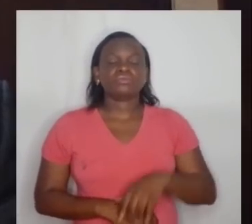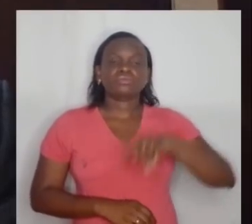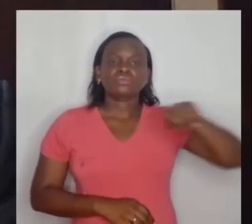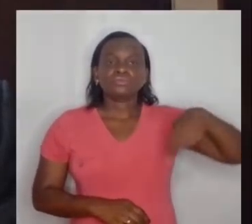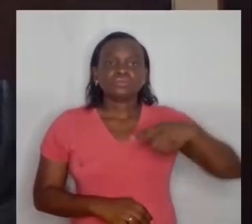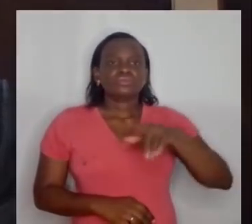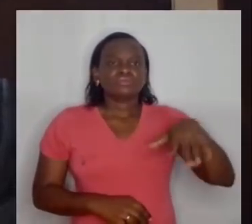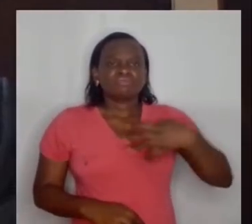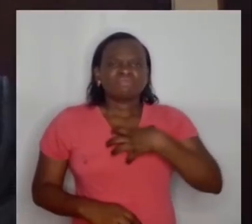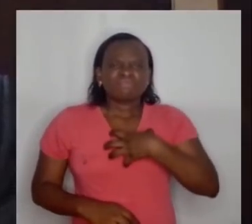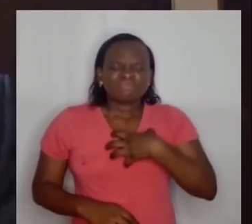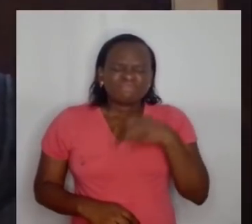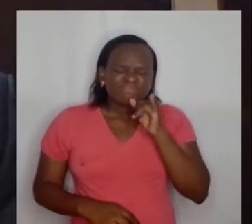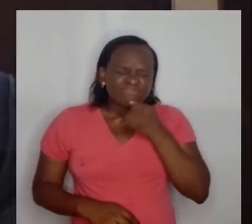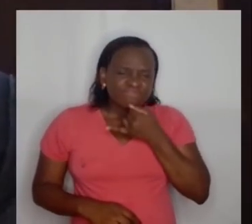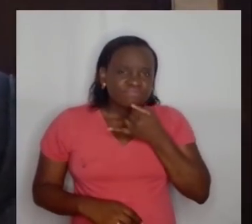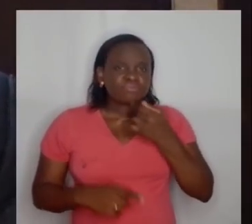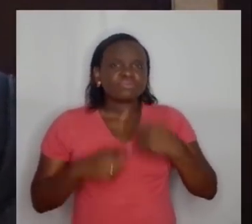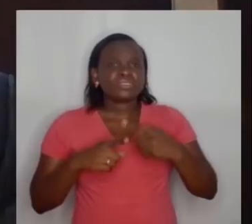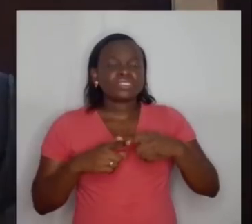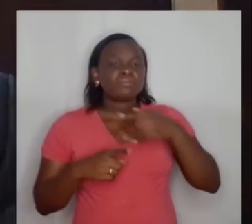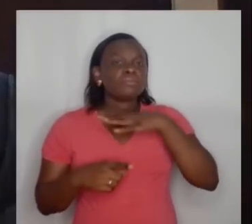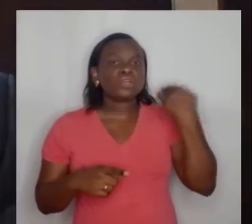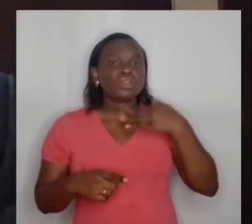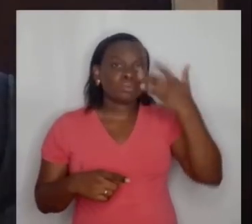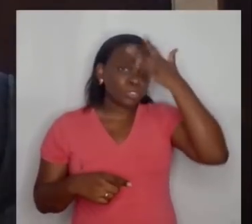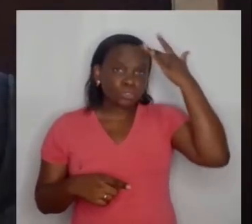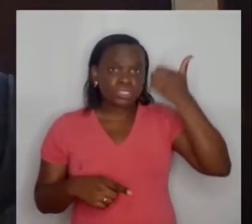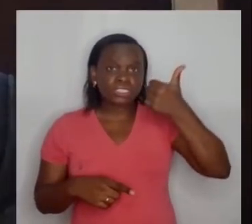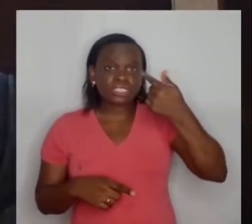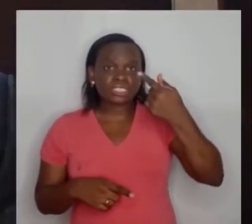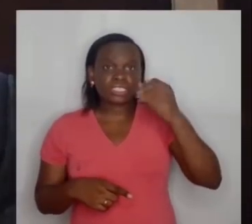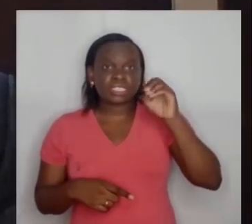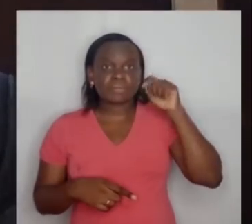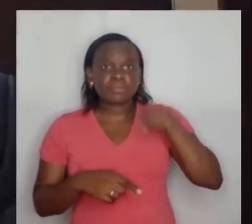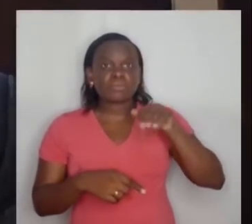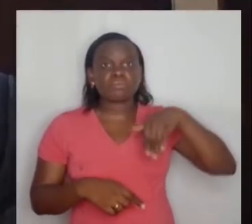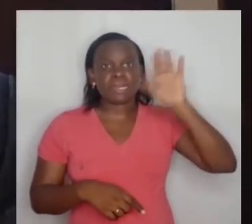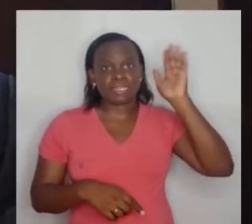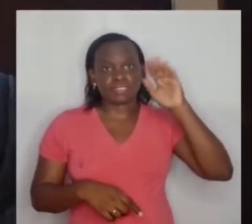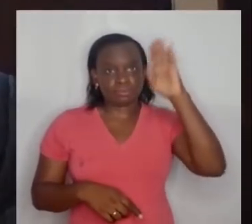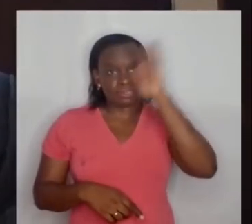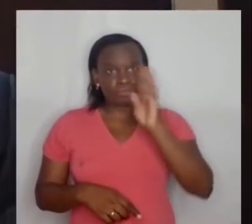Estamos todos enlutados com a morte de mais de 170 mil brasileiros.